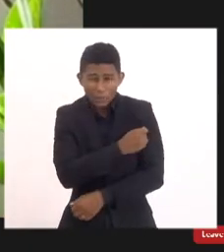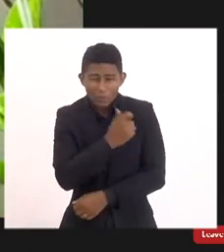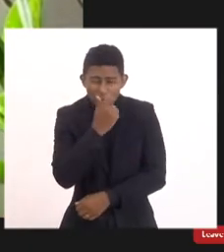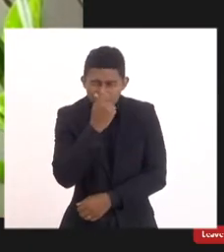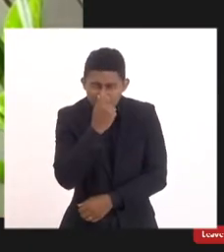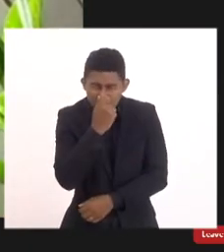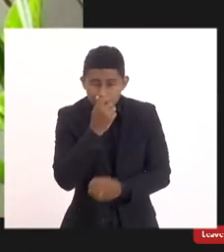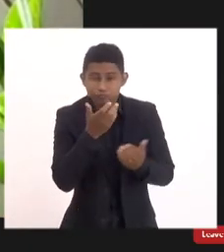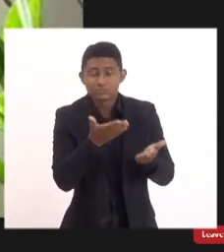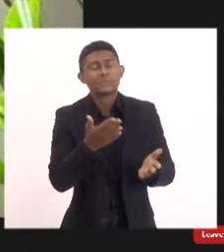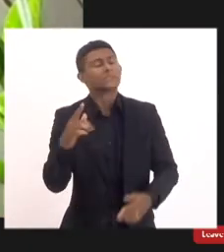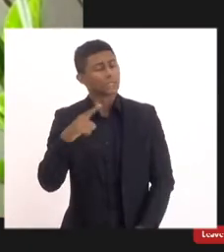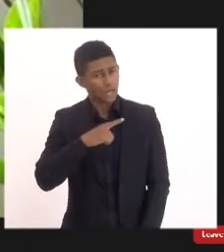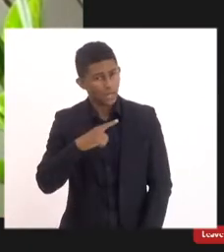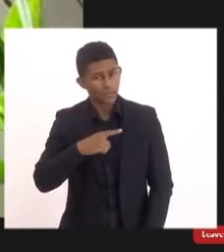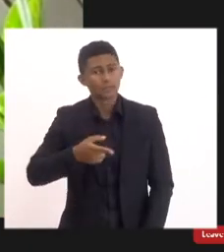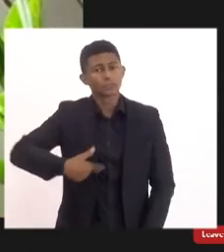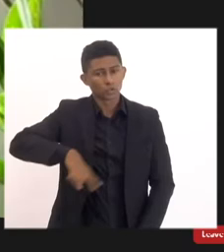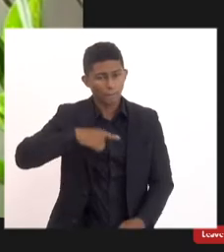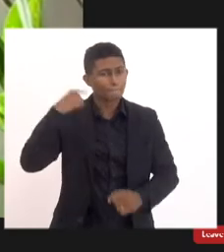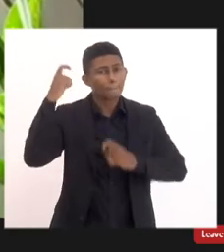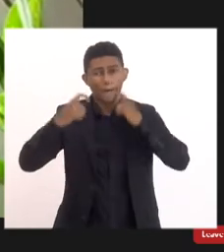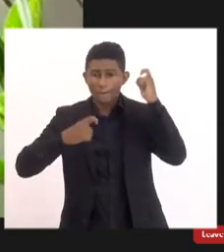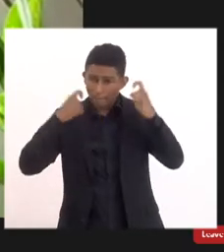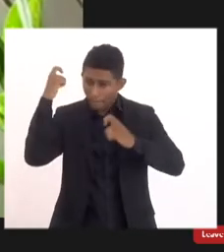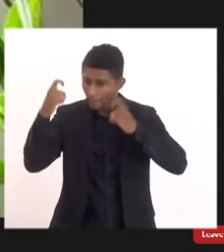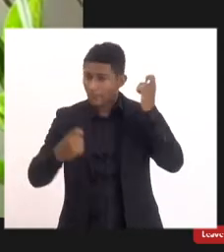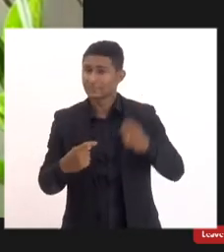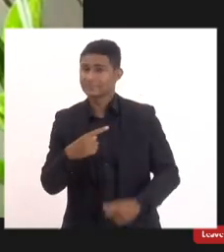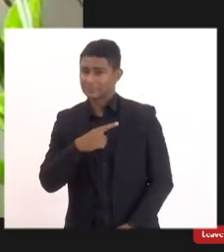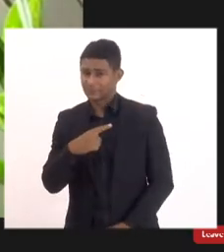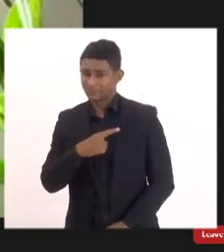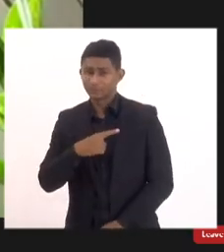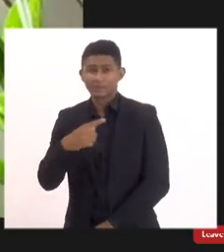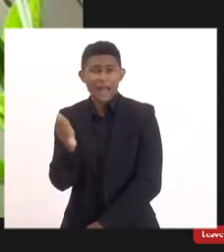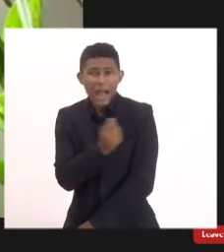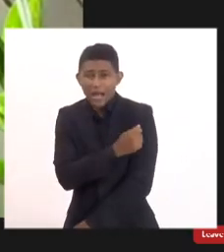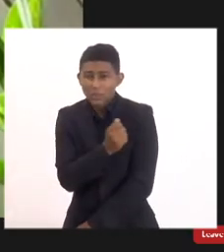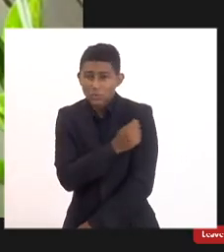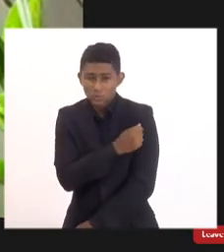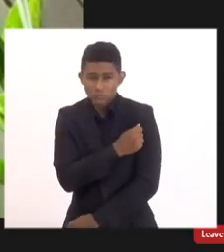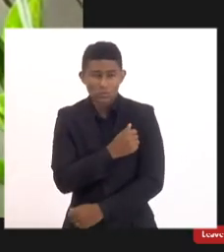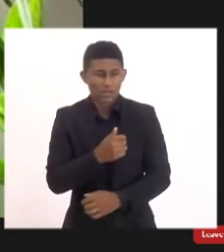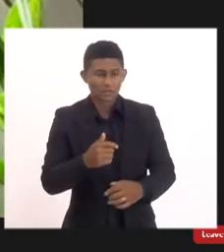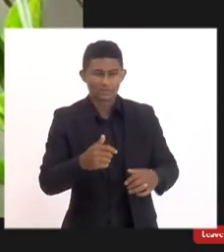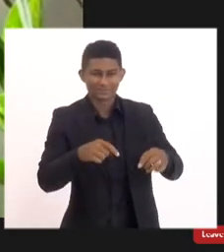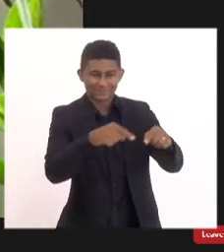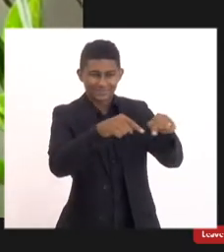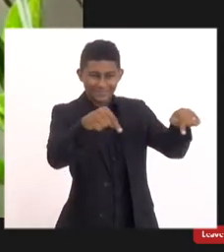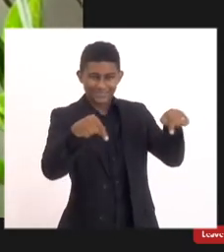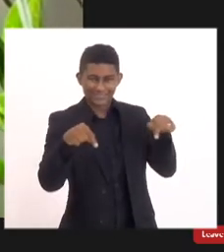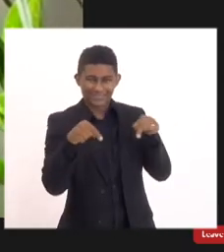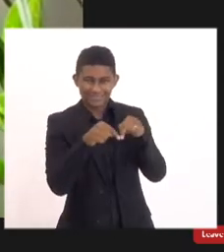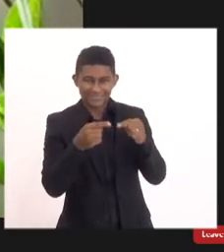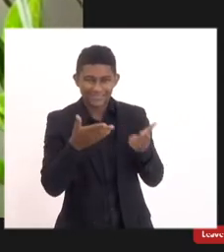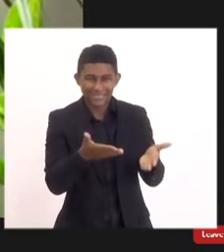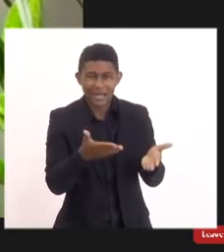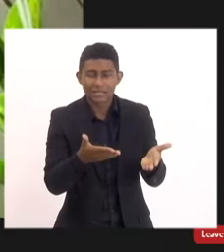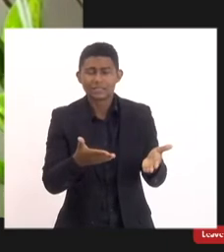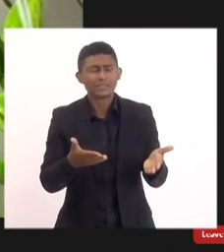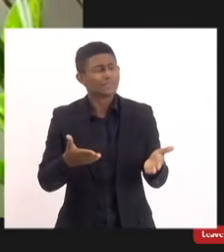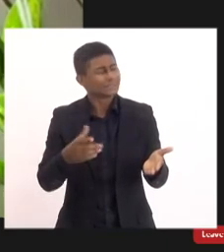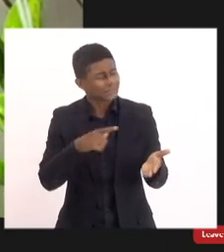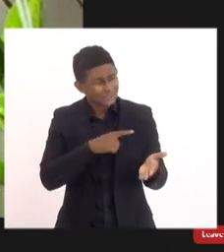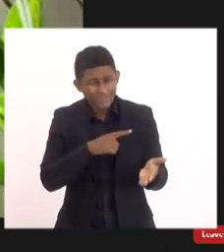grande preocupação, tá? O número de alunos em sala é insano, né? Porque